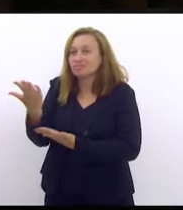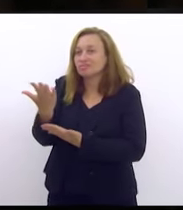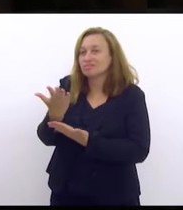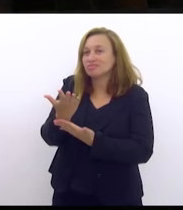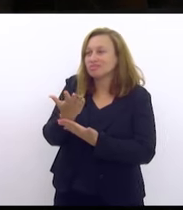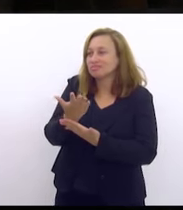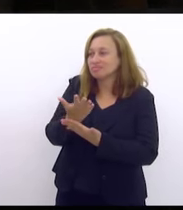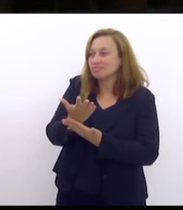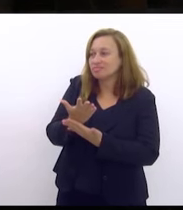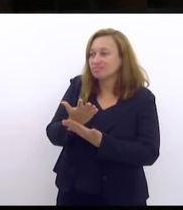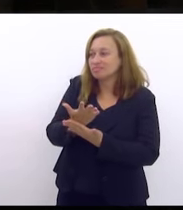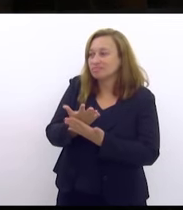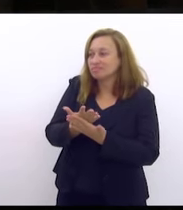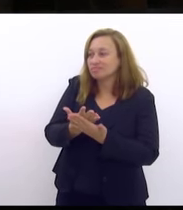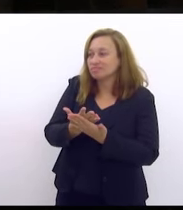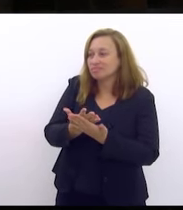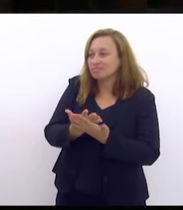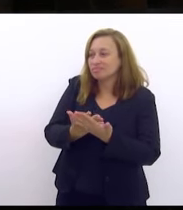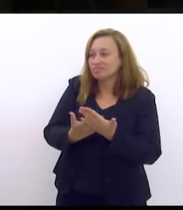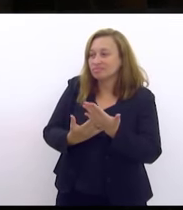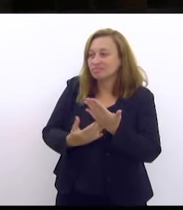gentis quero estar.